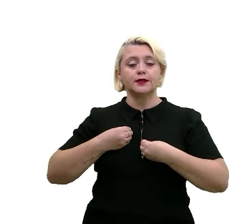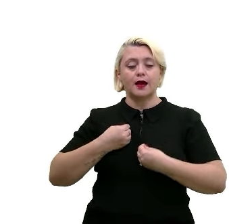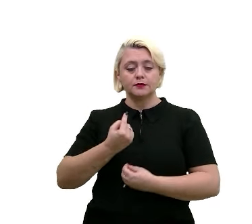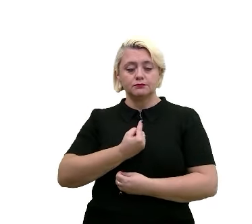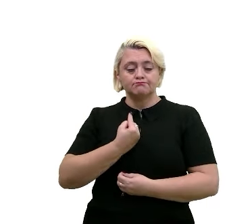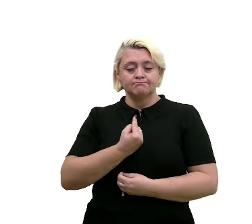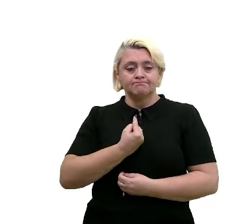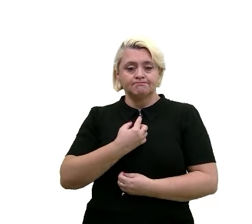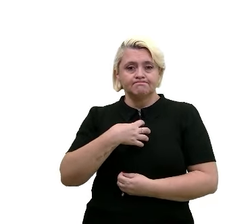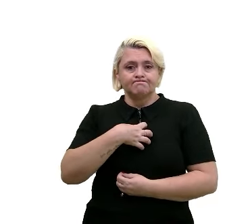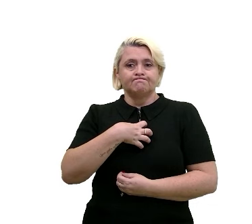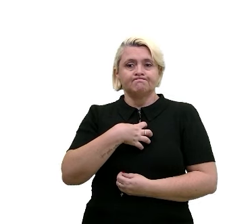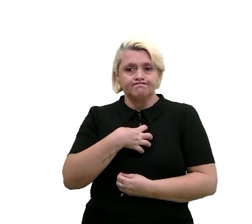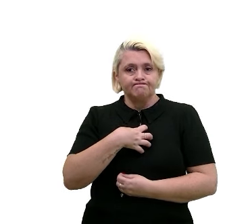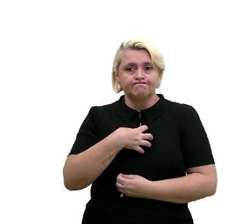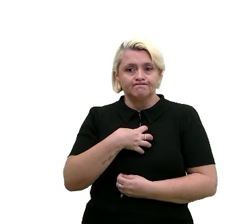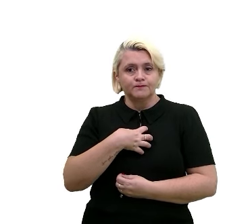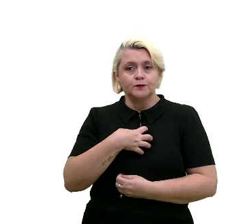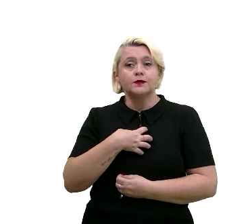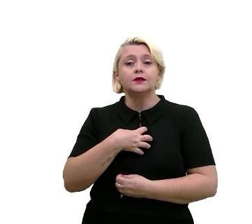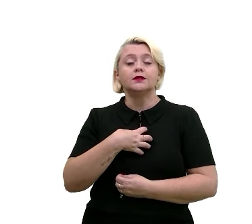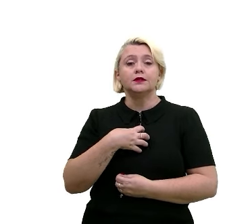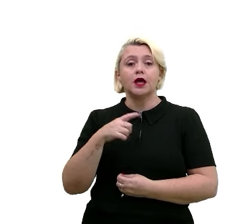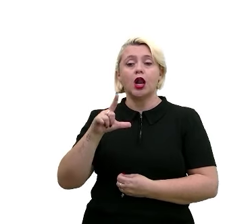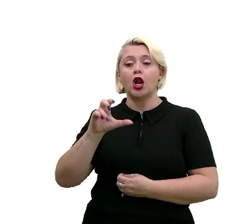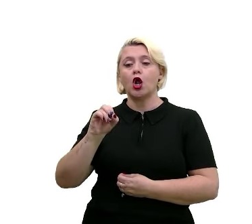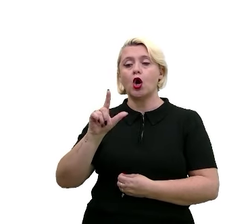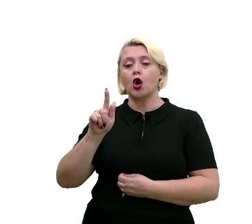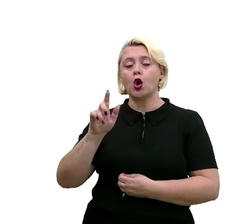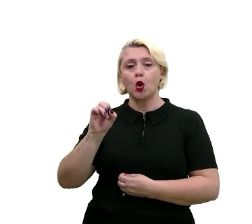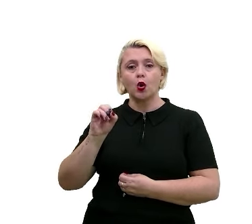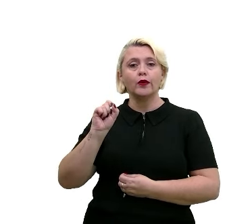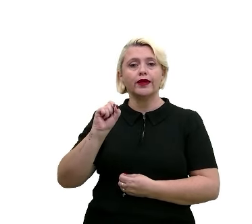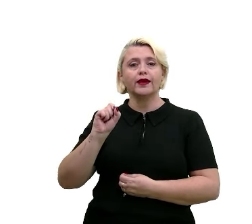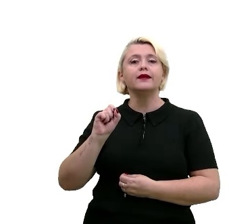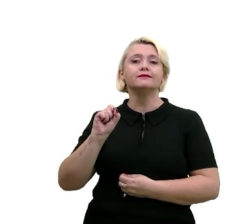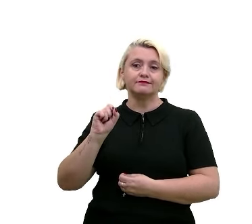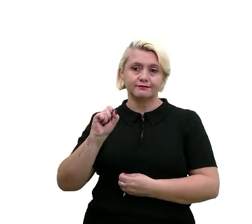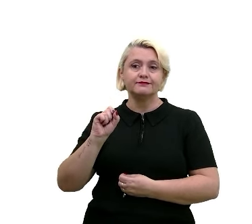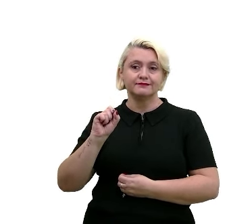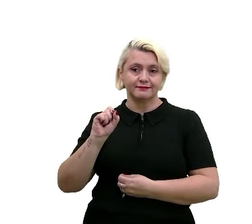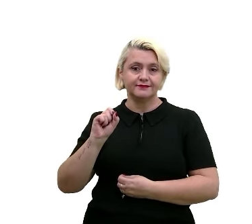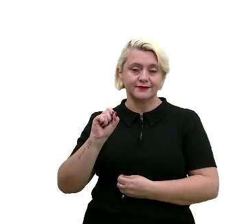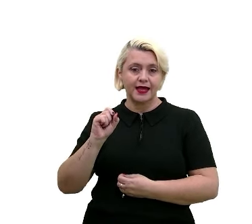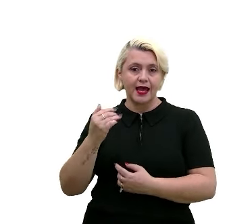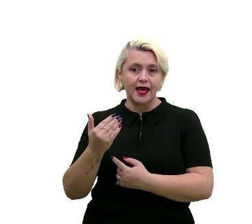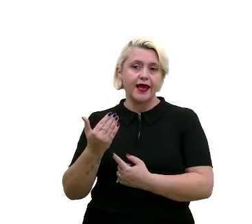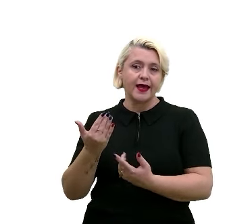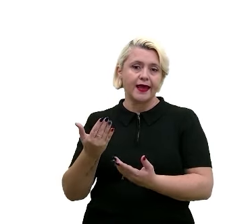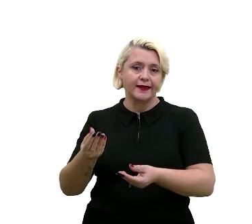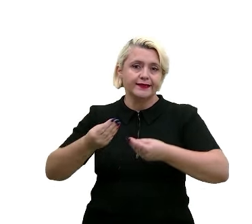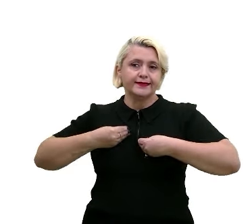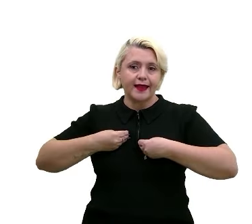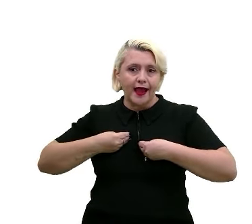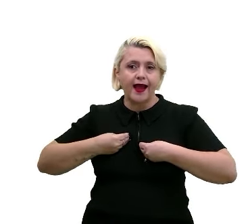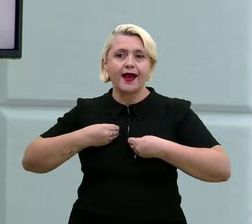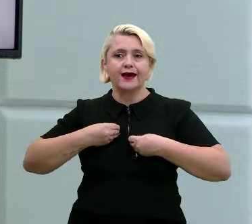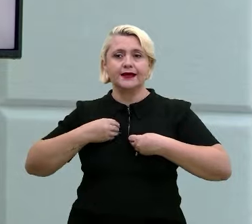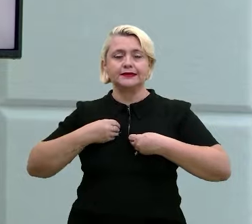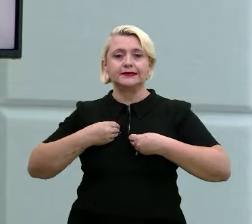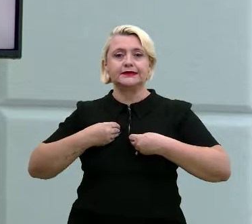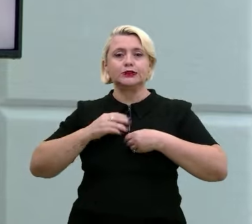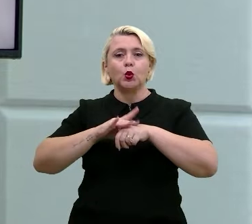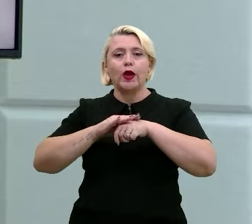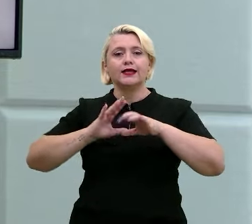social. Logo, contribui para o desenvolvimento de doenças mentais como ansiedade e depressão. Tá vendo que aqui